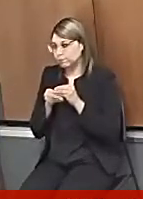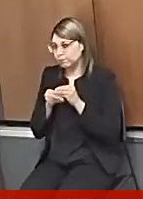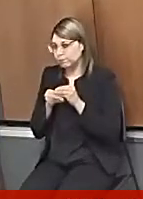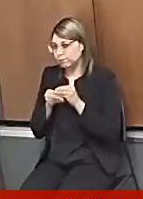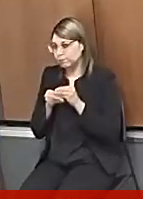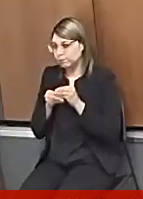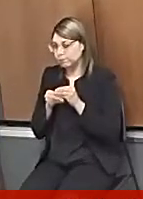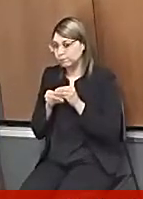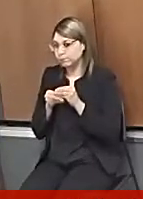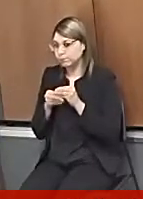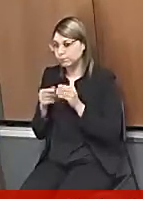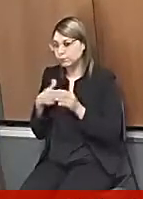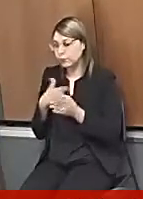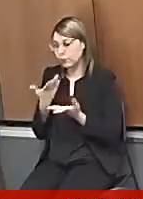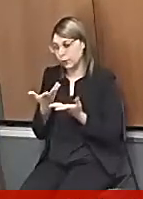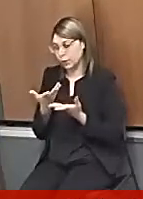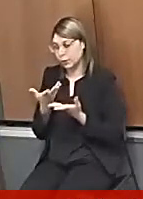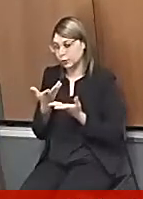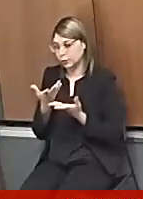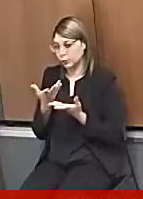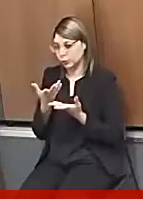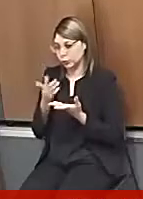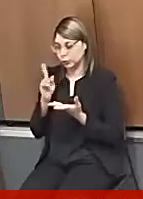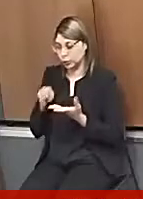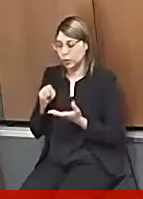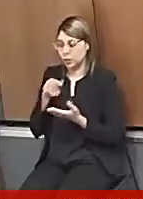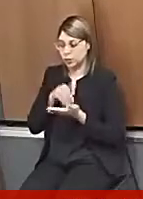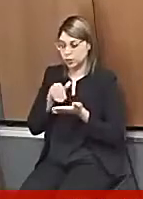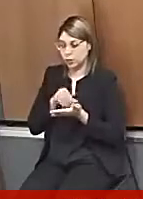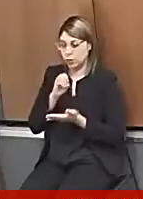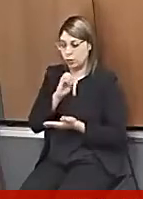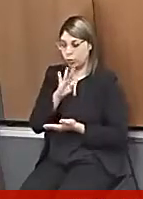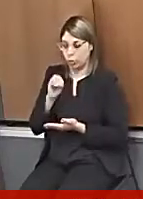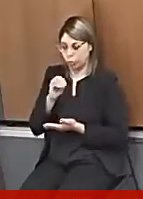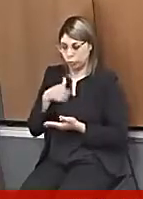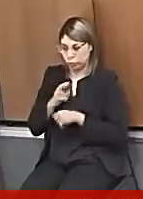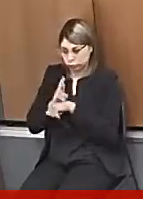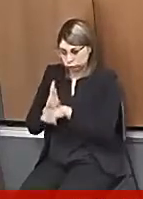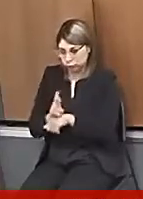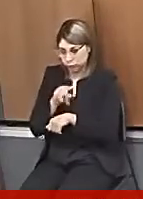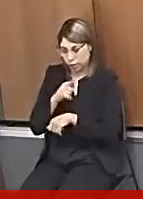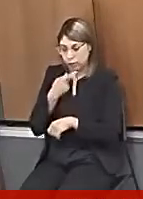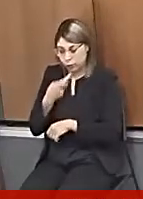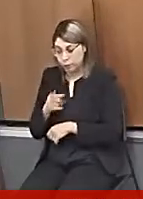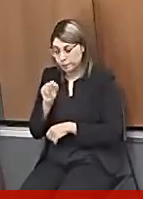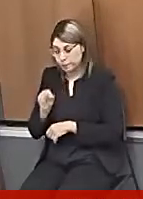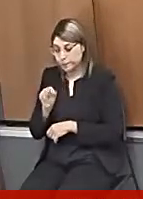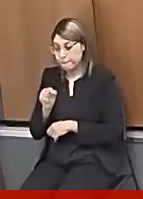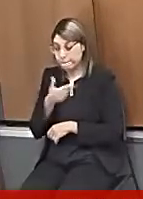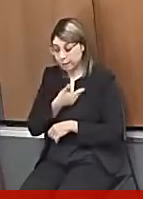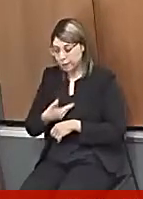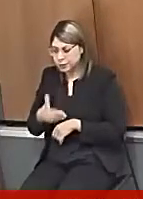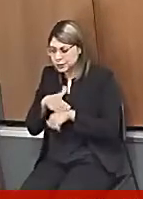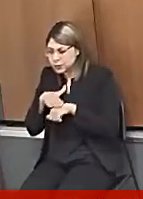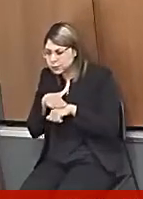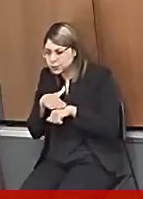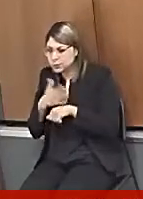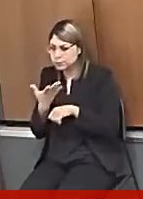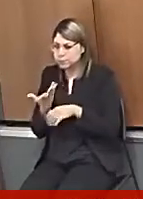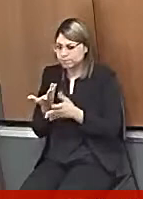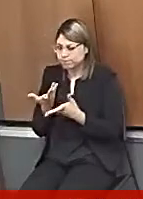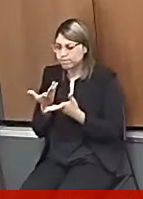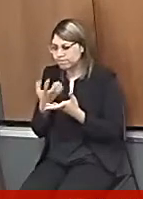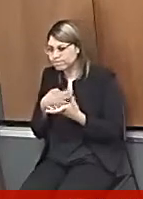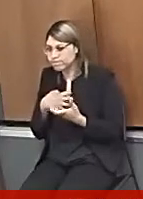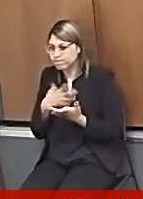é algo que eu vim trazer do próprio secretário otto é que o governo está sensibilizado com a situação